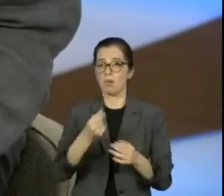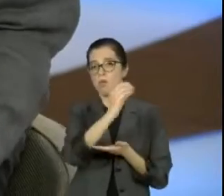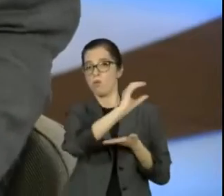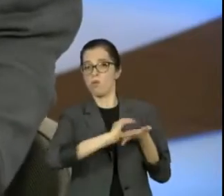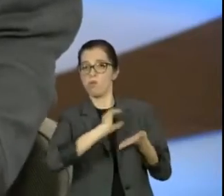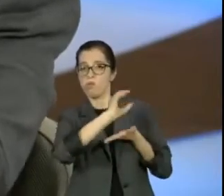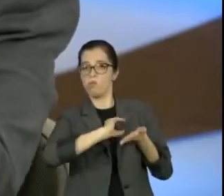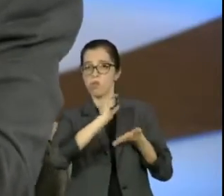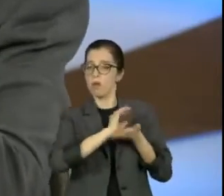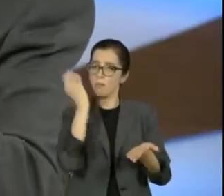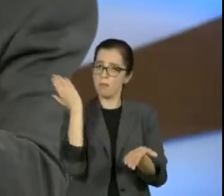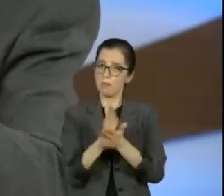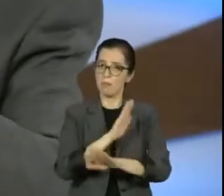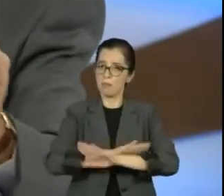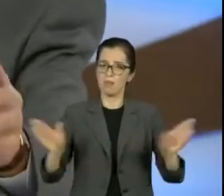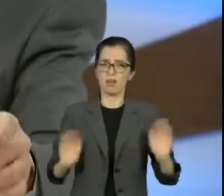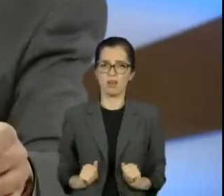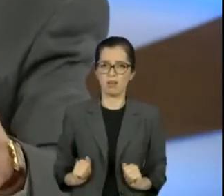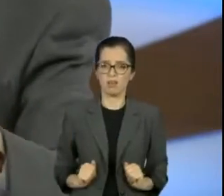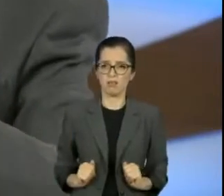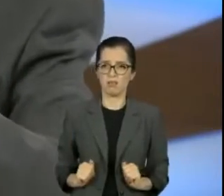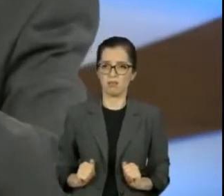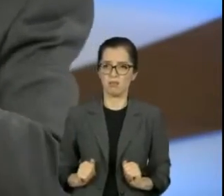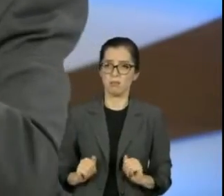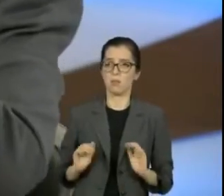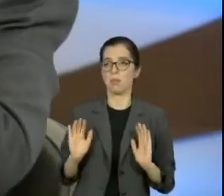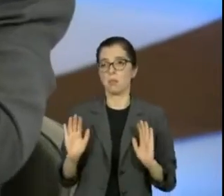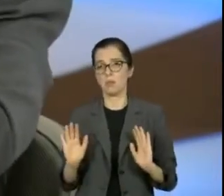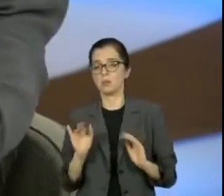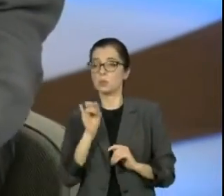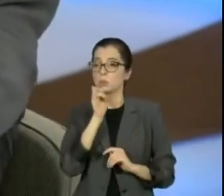vou ser muito franco. Porque o IPTU...